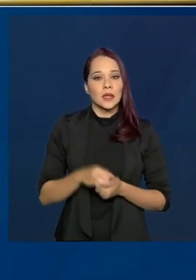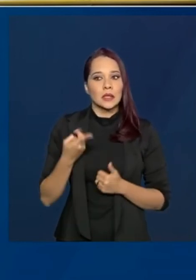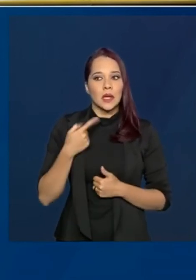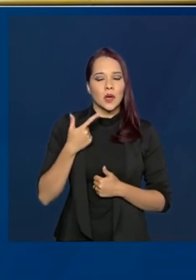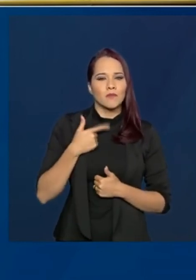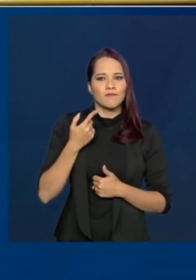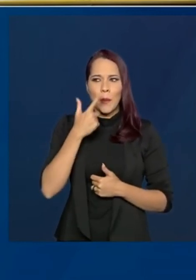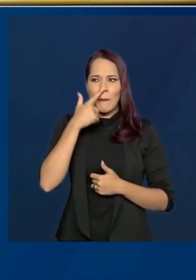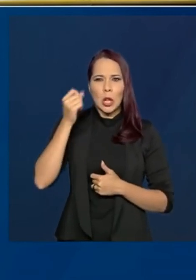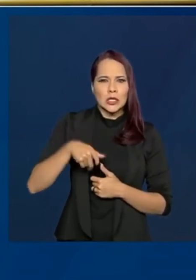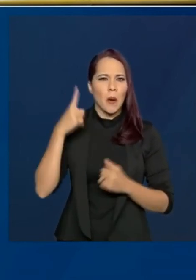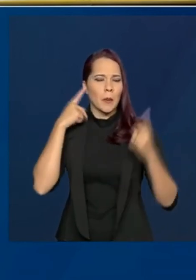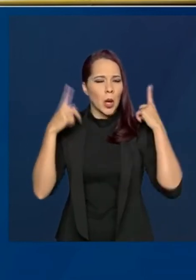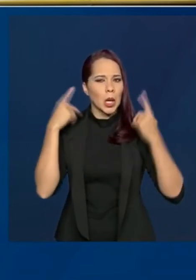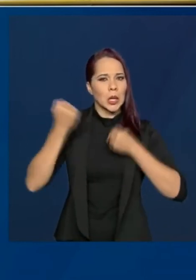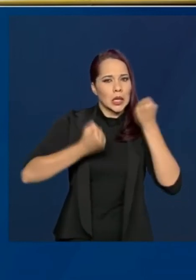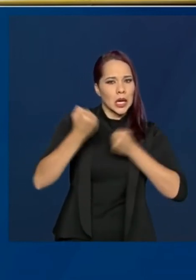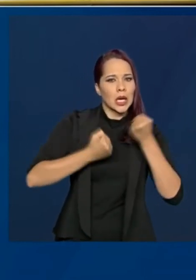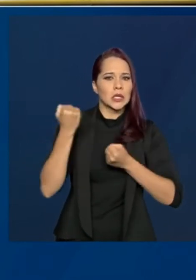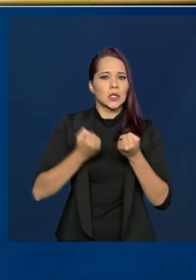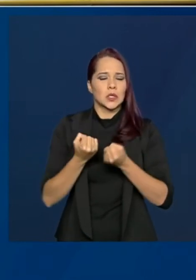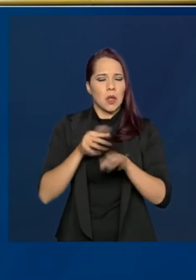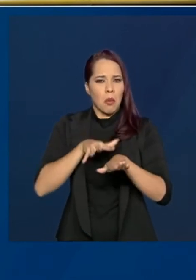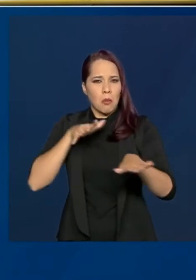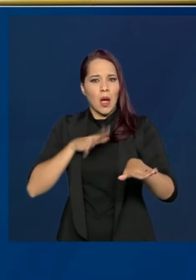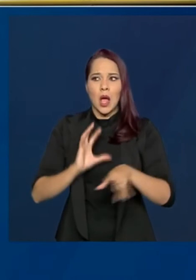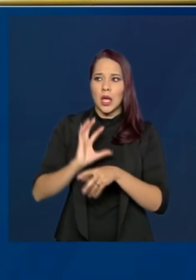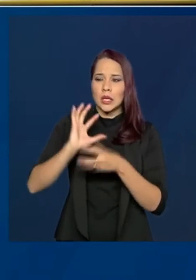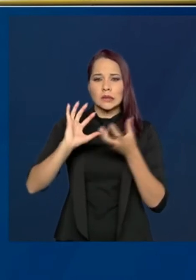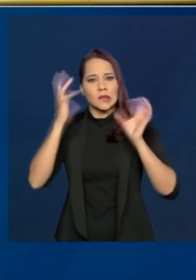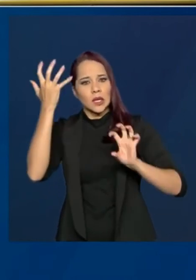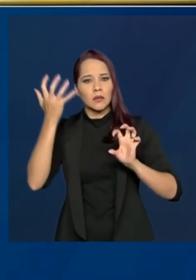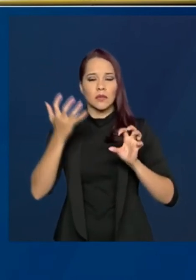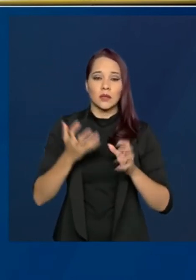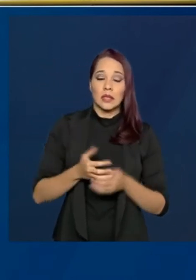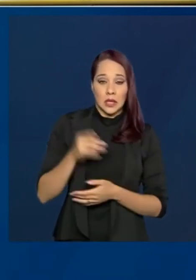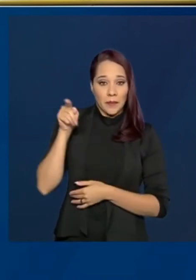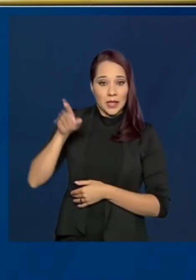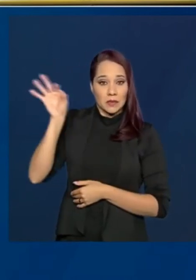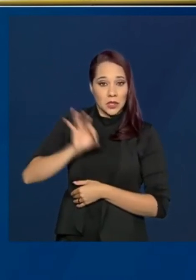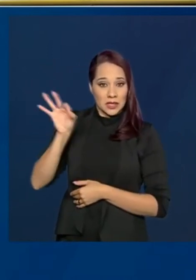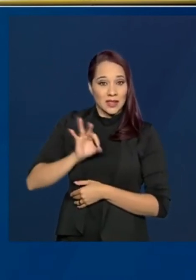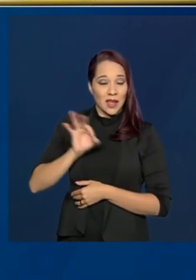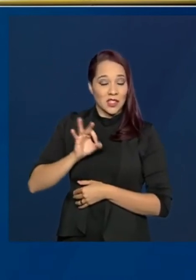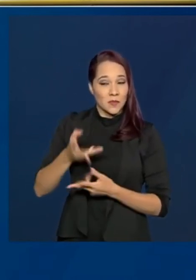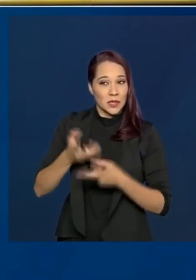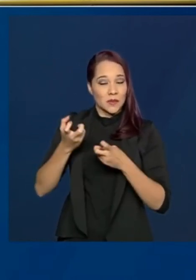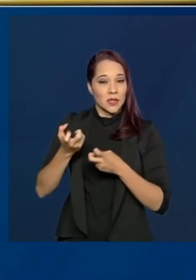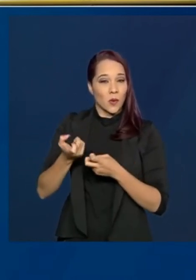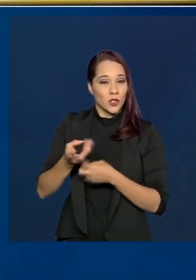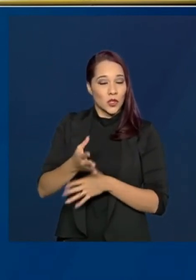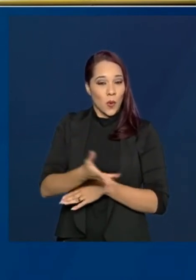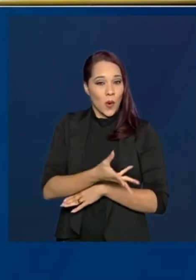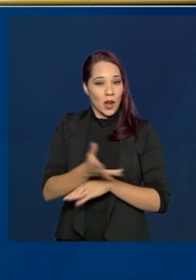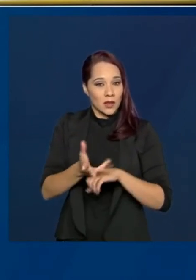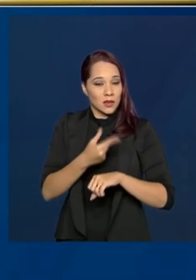à poluição, ruído, trânsito, climas adversos e transporte. Então, para esse indicador de percepção de qualidade de vida relacionado